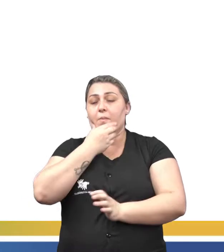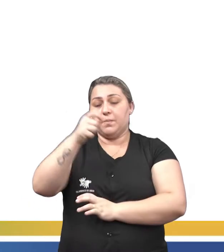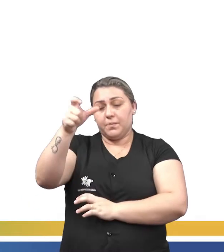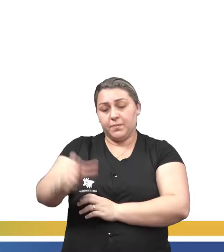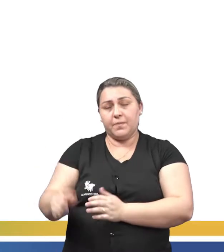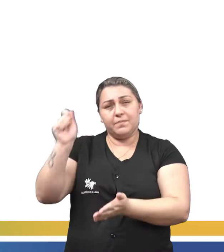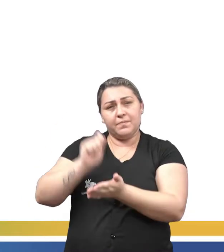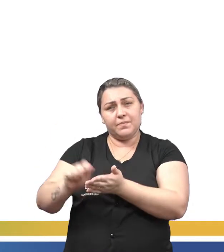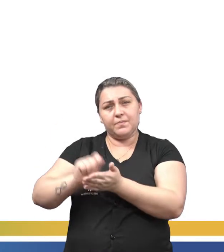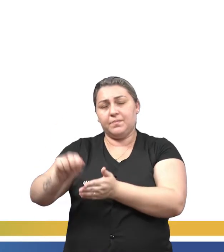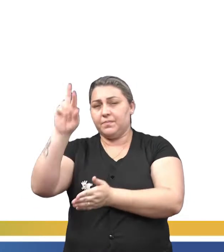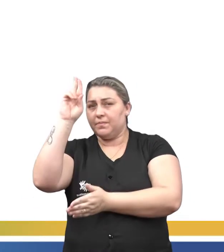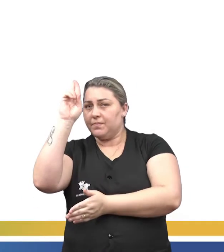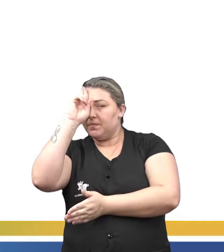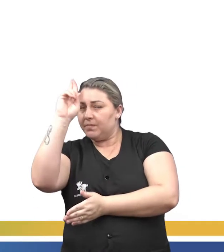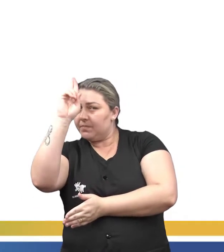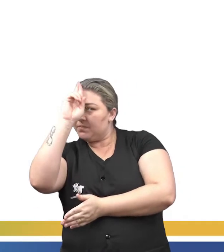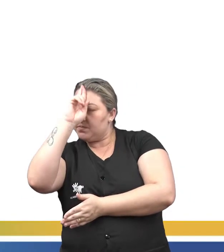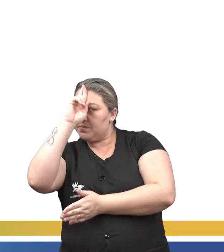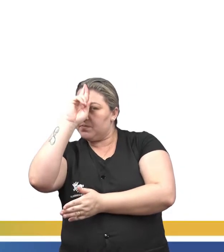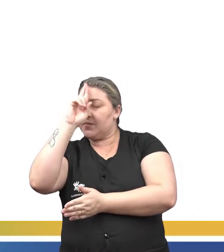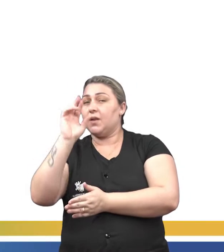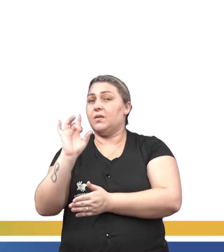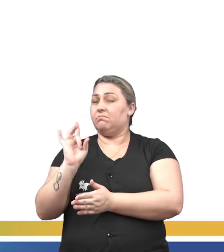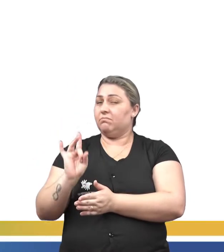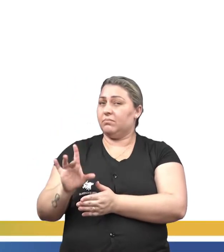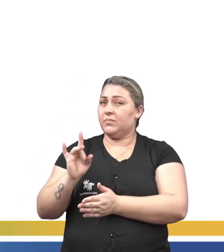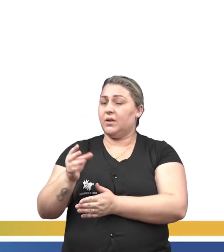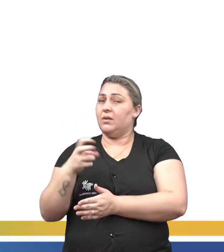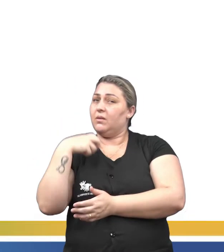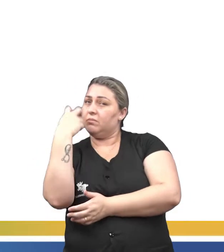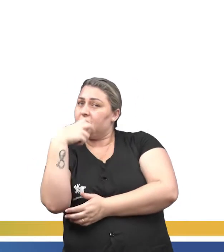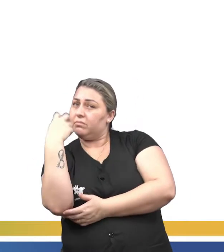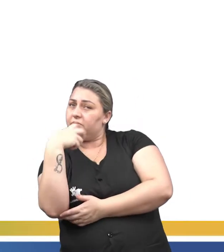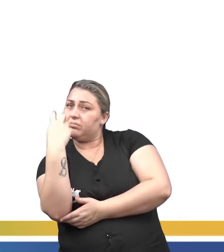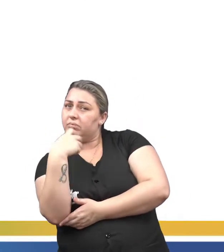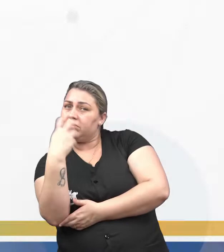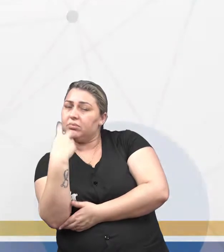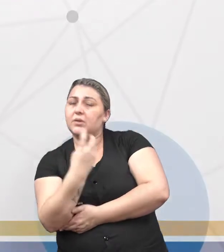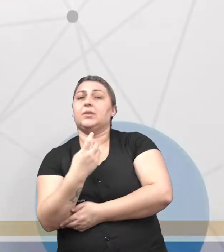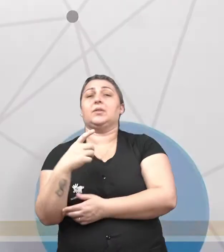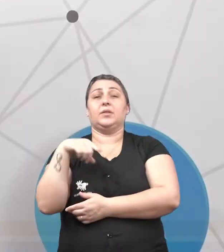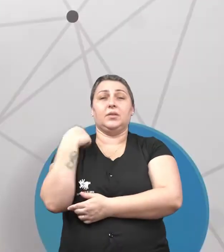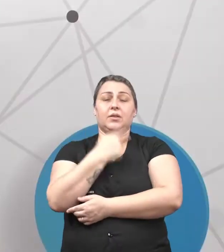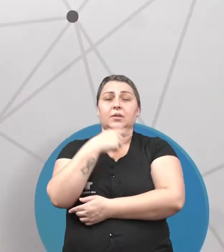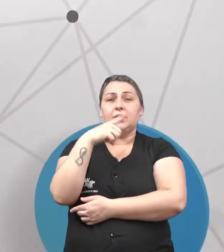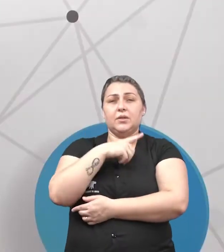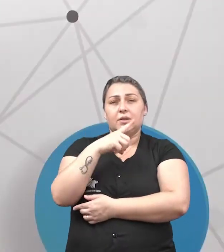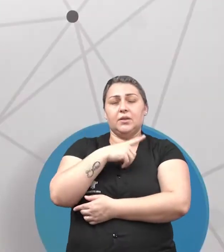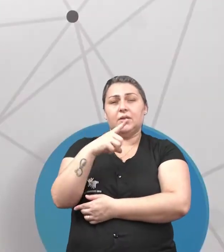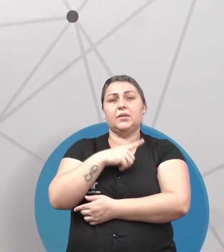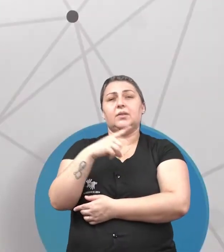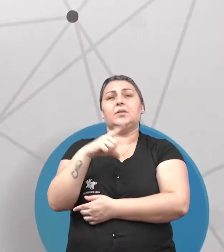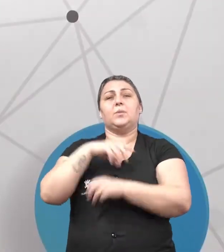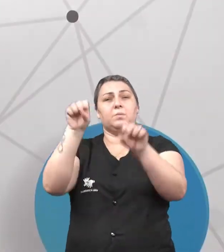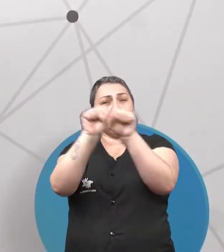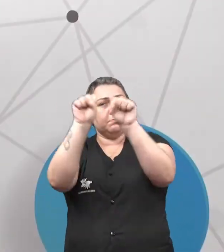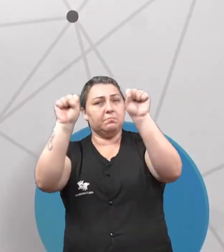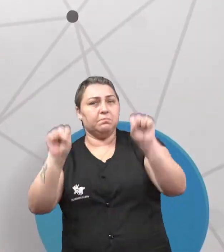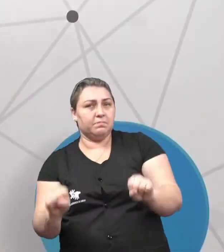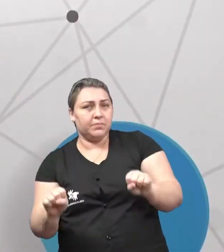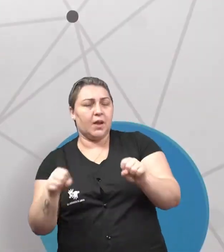histórias que até então eram transmitidas apenas de forma oral, né? Então, a gente tem aí a